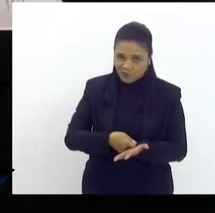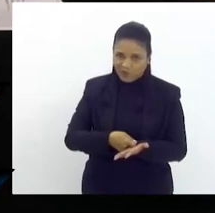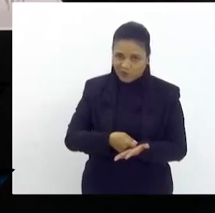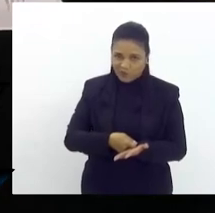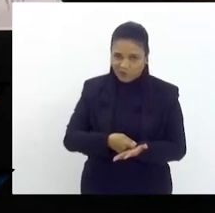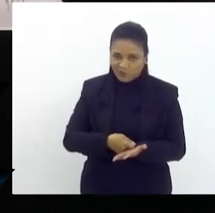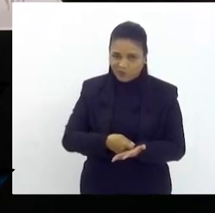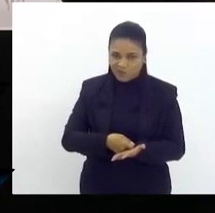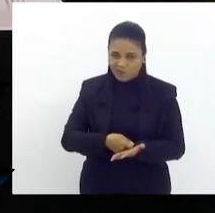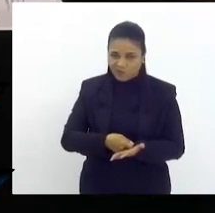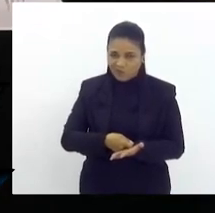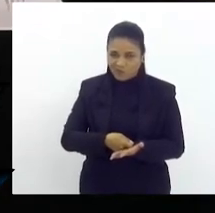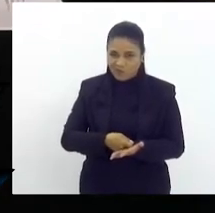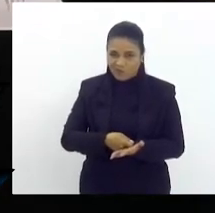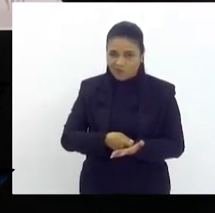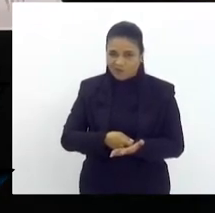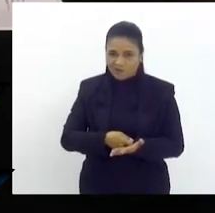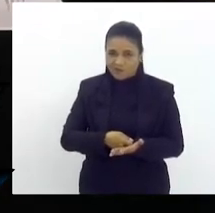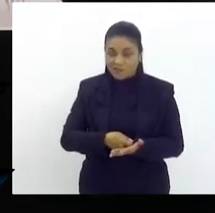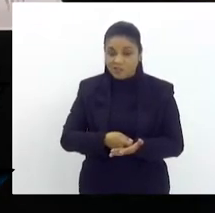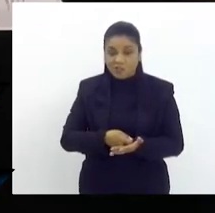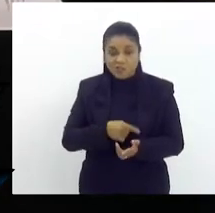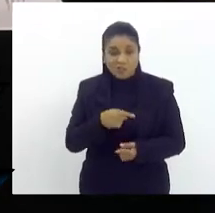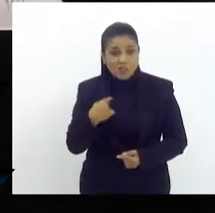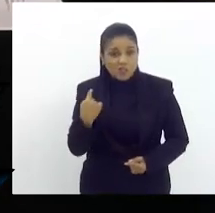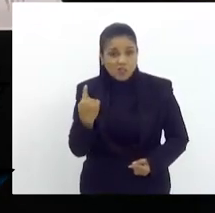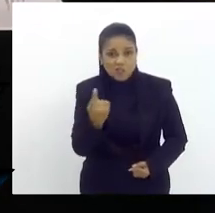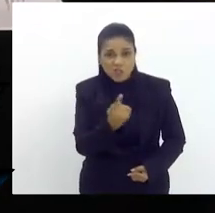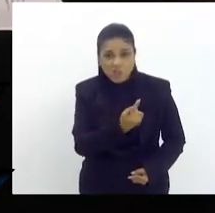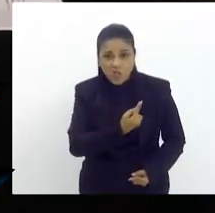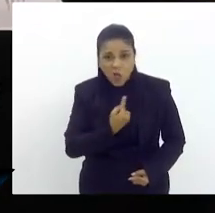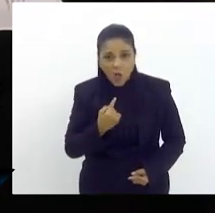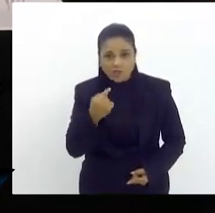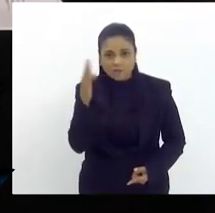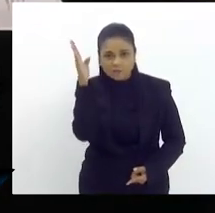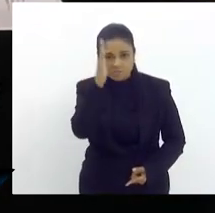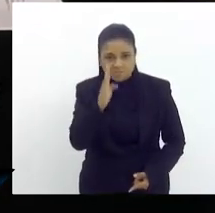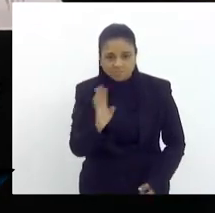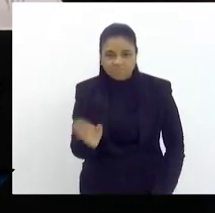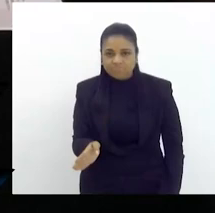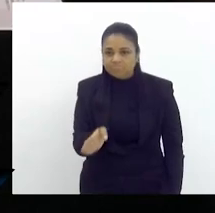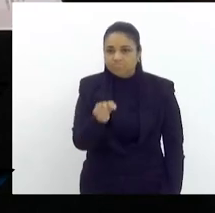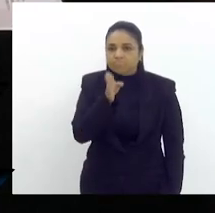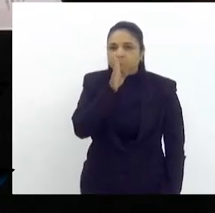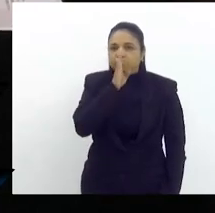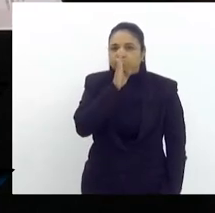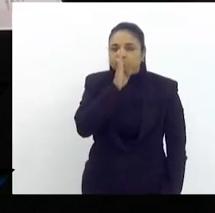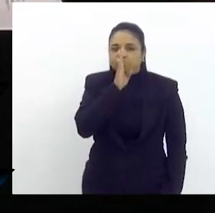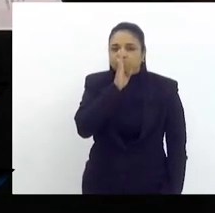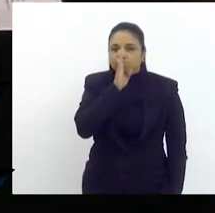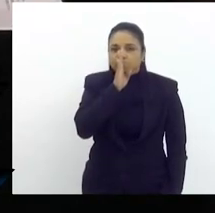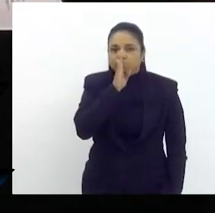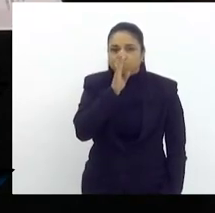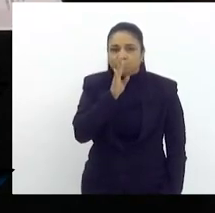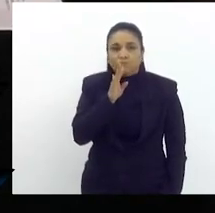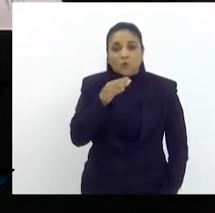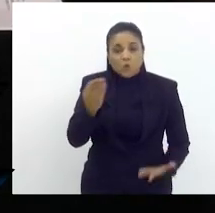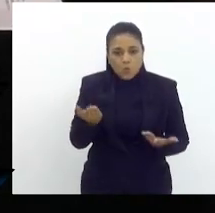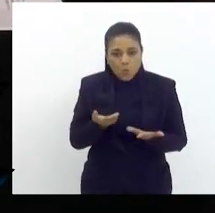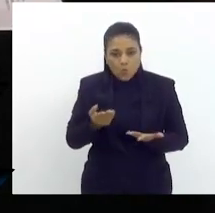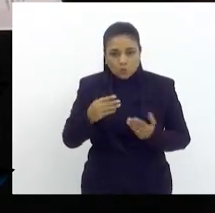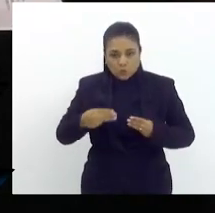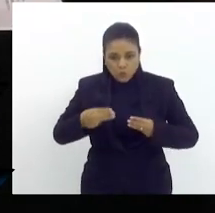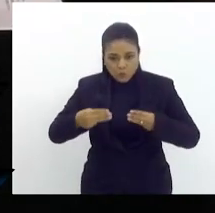nós estamos sendo silenciados neste Brasil o atual ministro